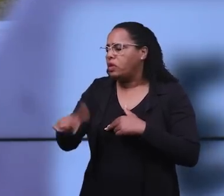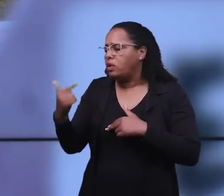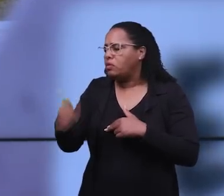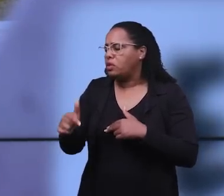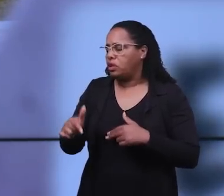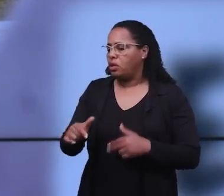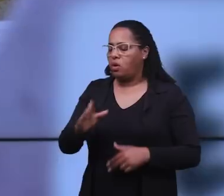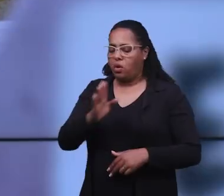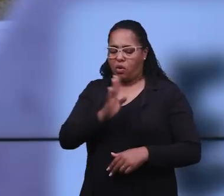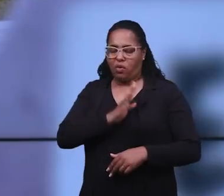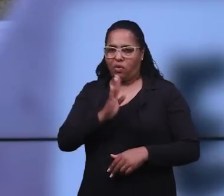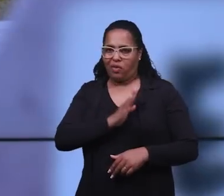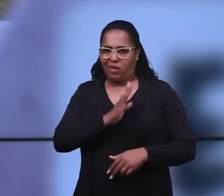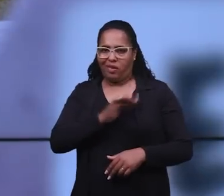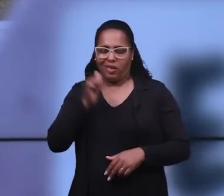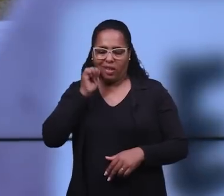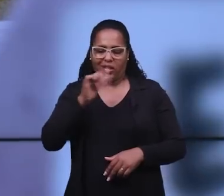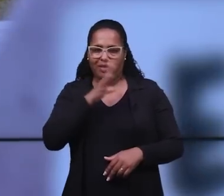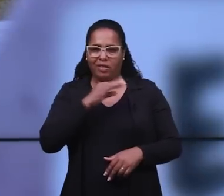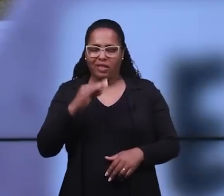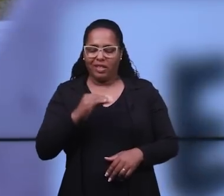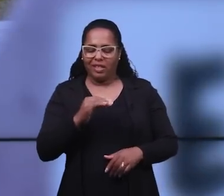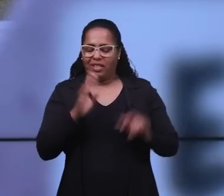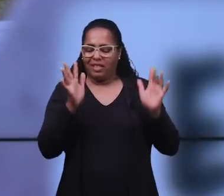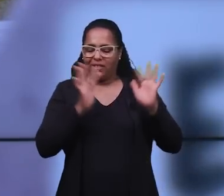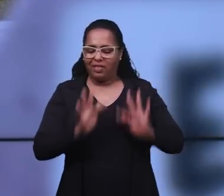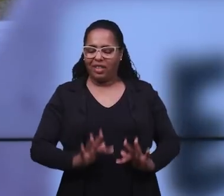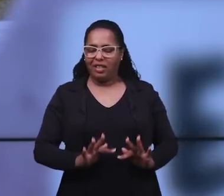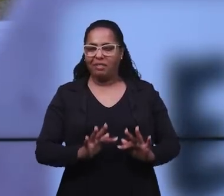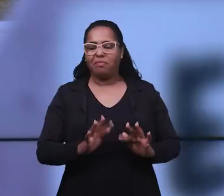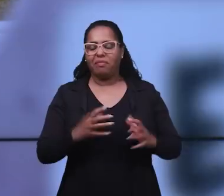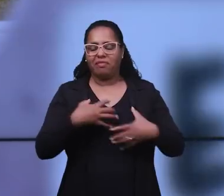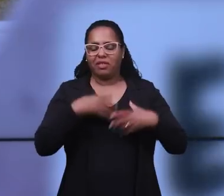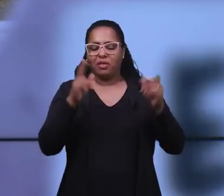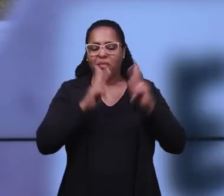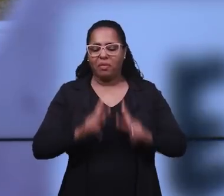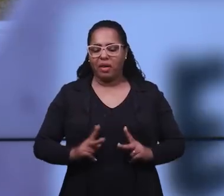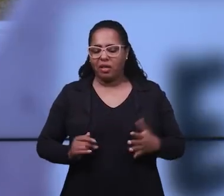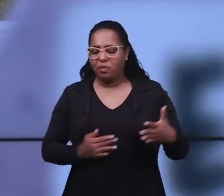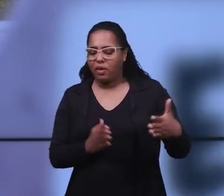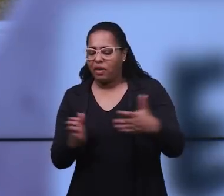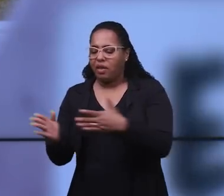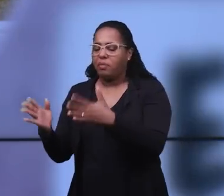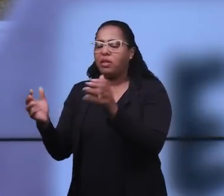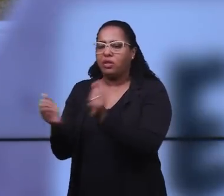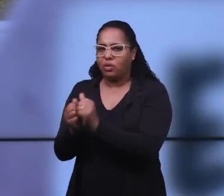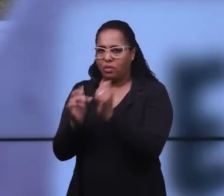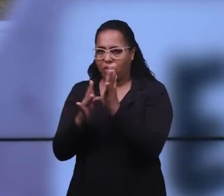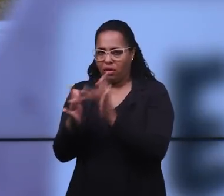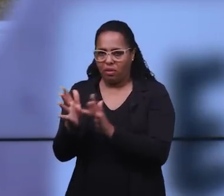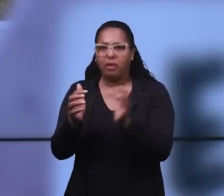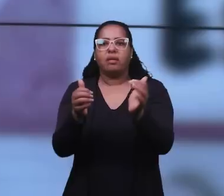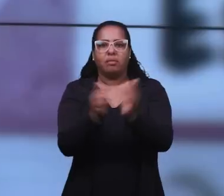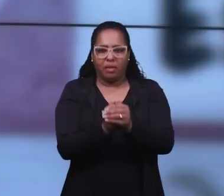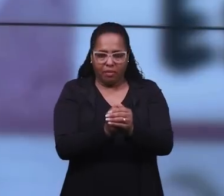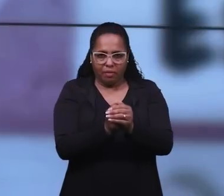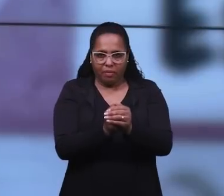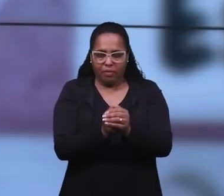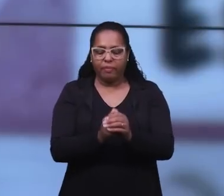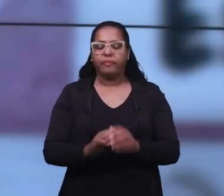motivos. O coração da adolescente ficou feliz, mas já estava em paz, porque essa caminhada tem sido com Jesus.